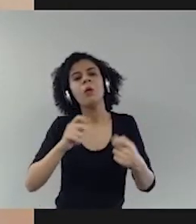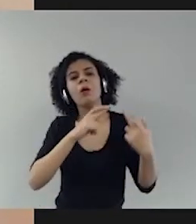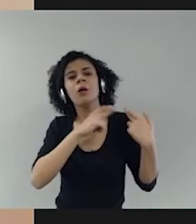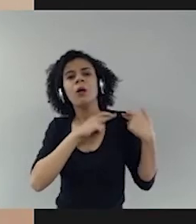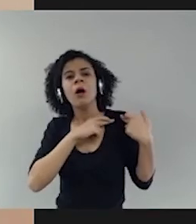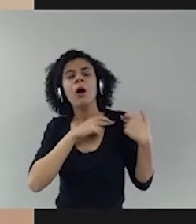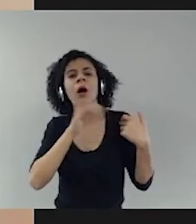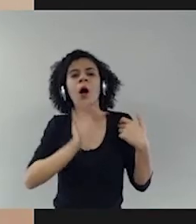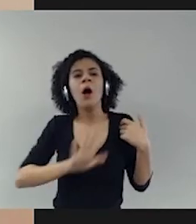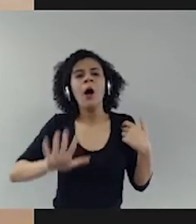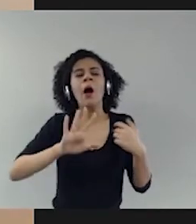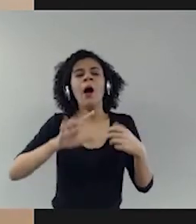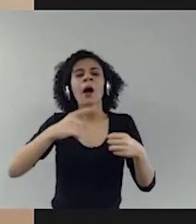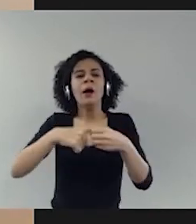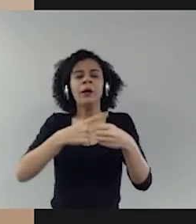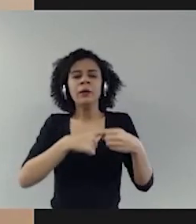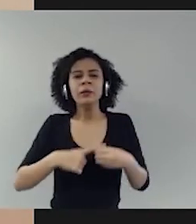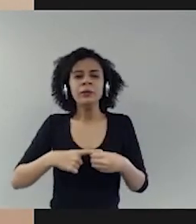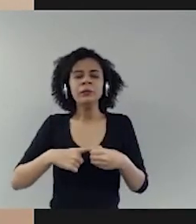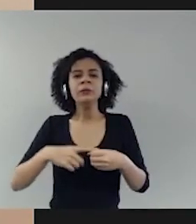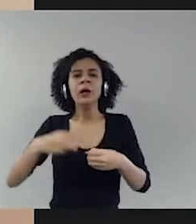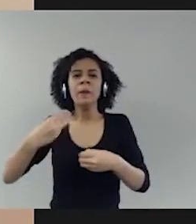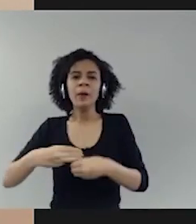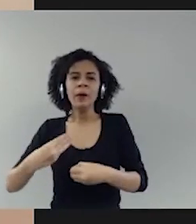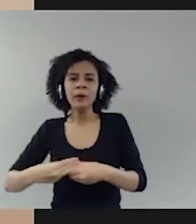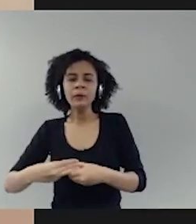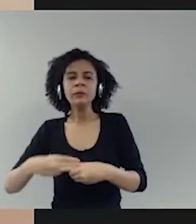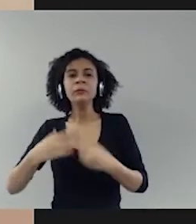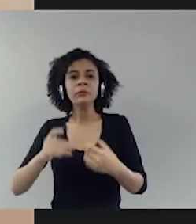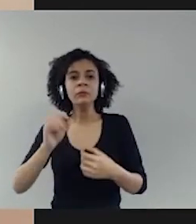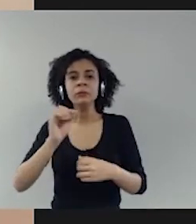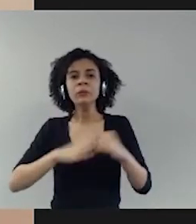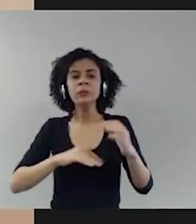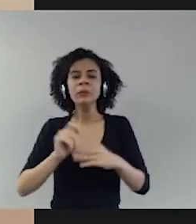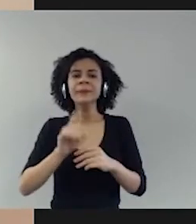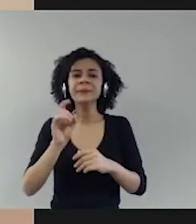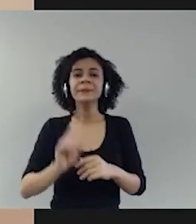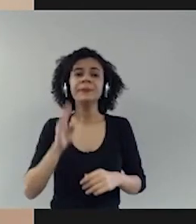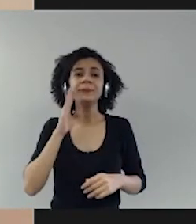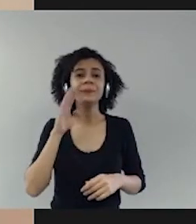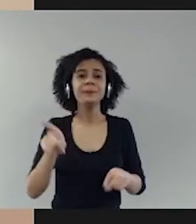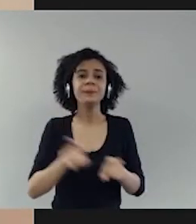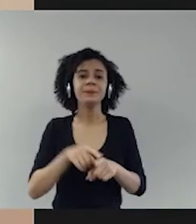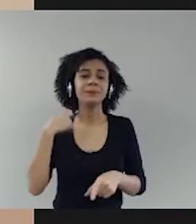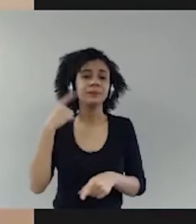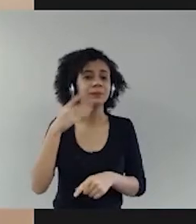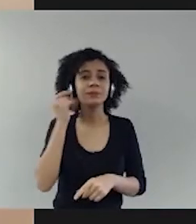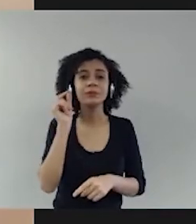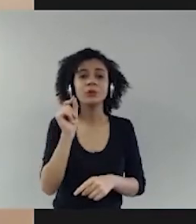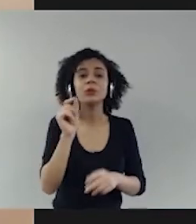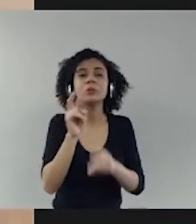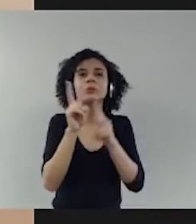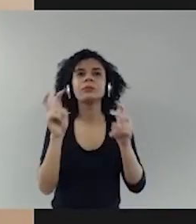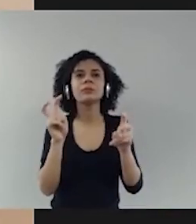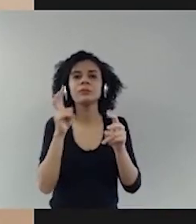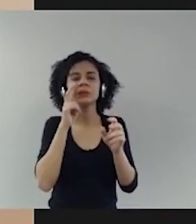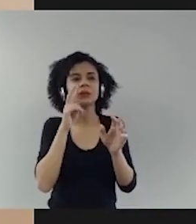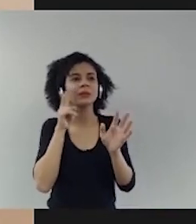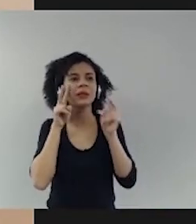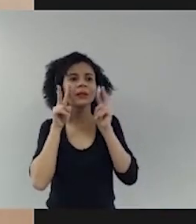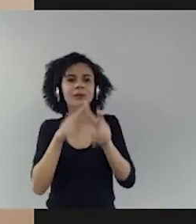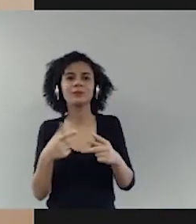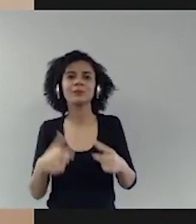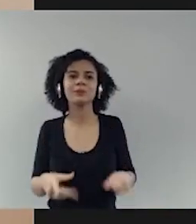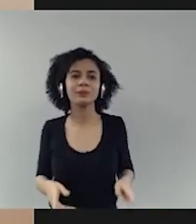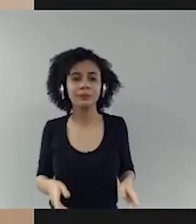estaduais, municipais, mas o operador de direito e principalmente a advocacia não sabe do que se trata.